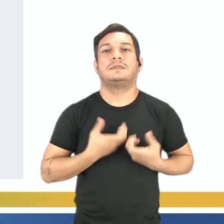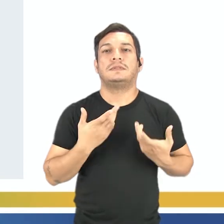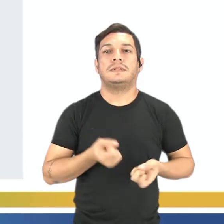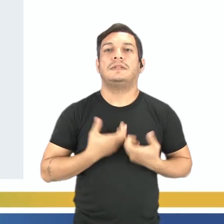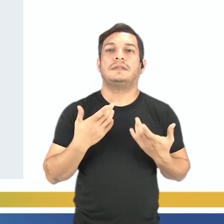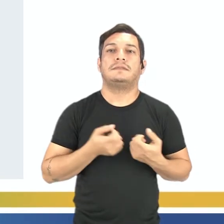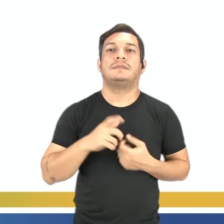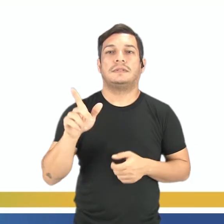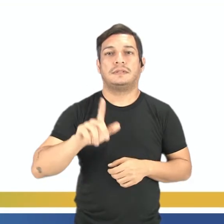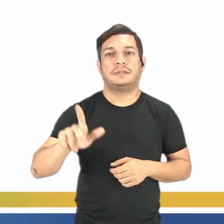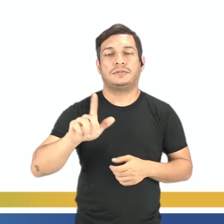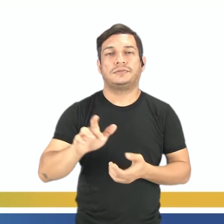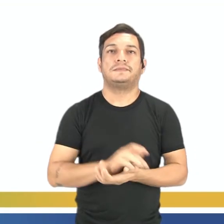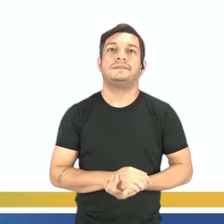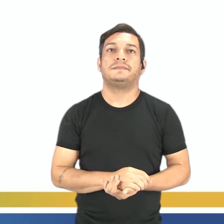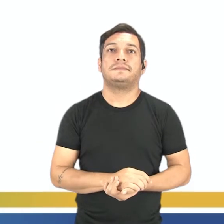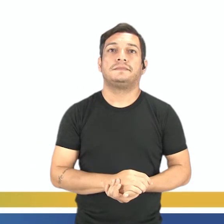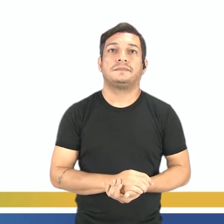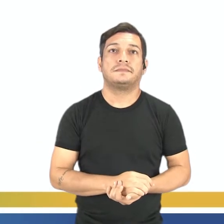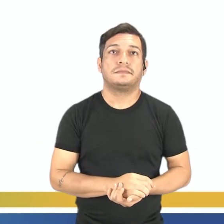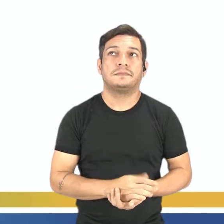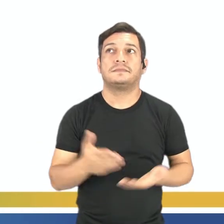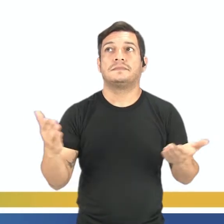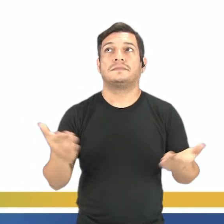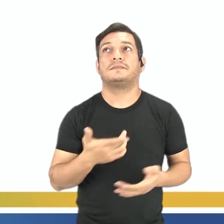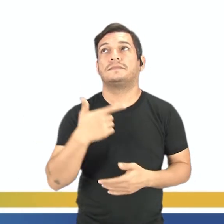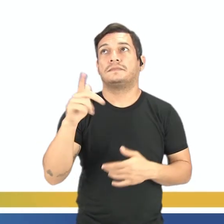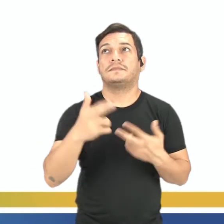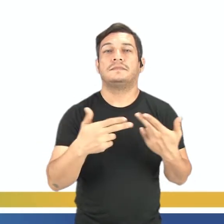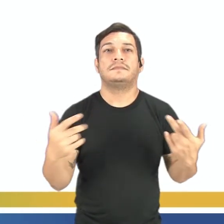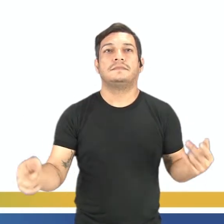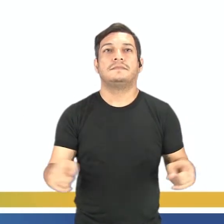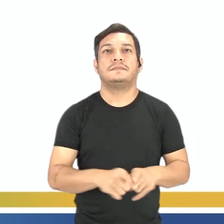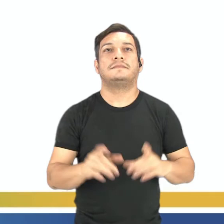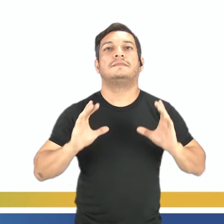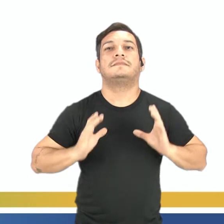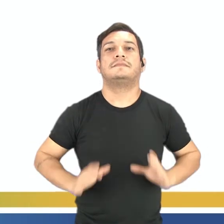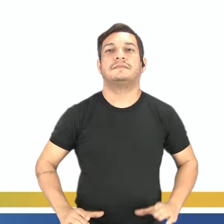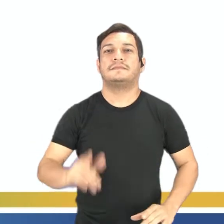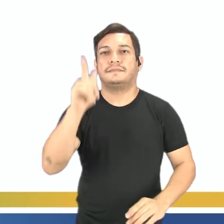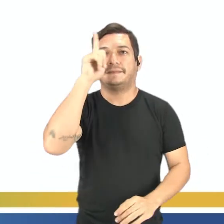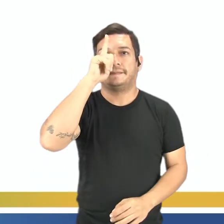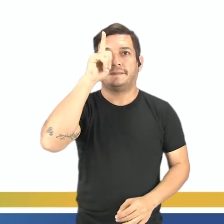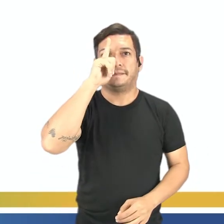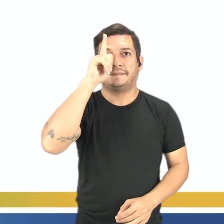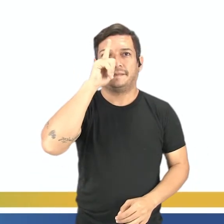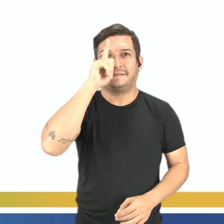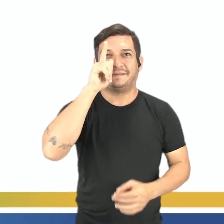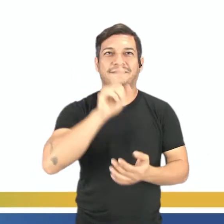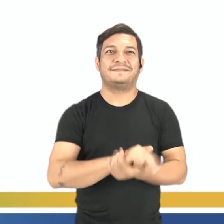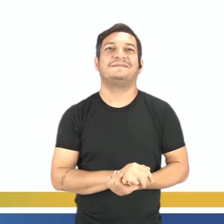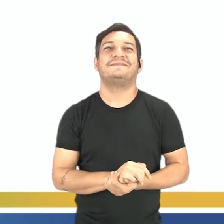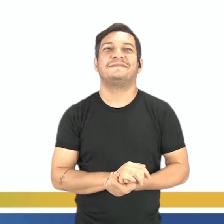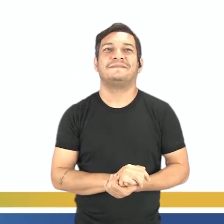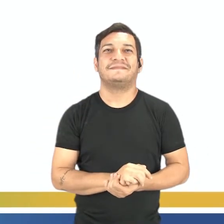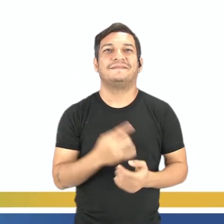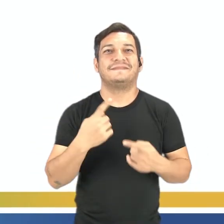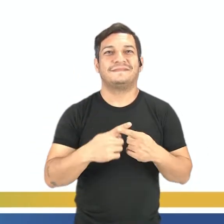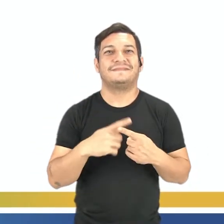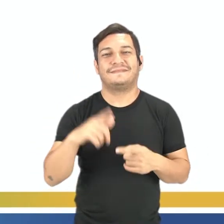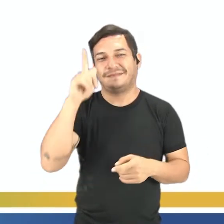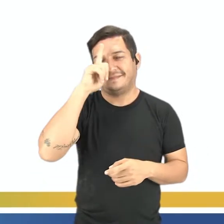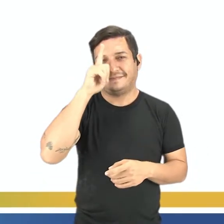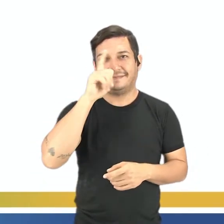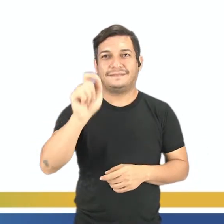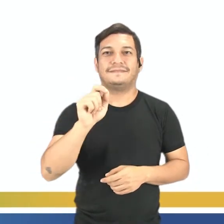pública. Agora, outra coisa é que o cidadão grego, porque a Grécia foi aquele modelo maior aqui para o